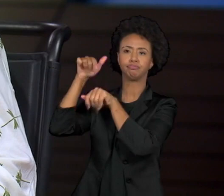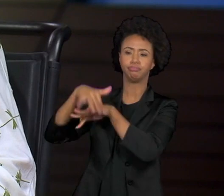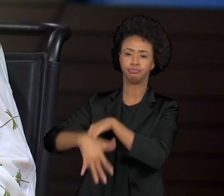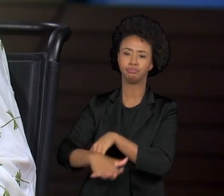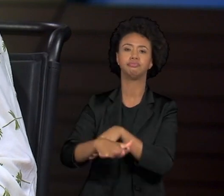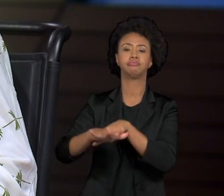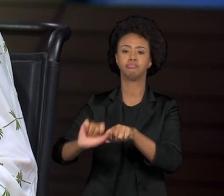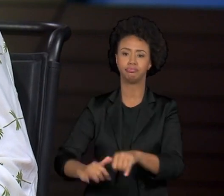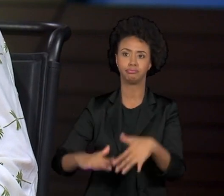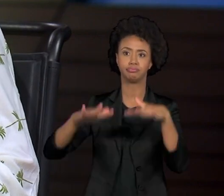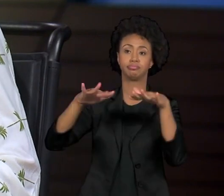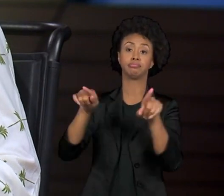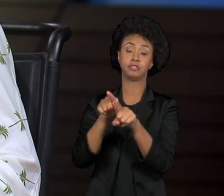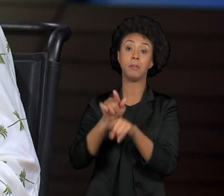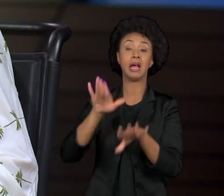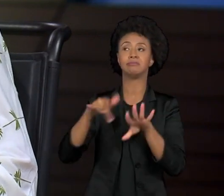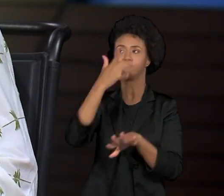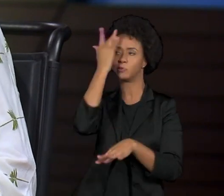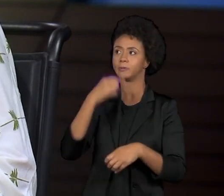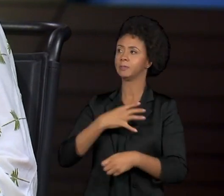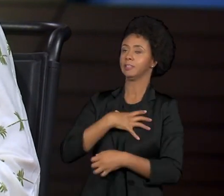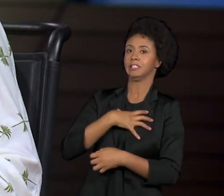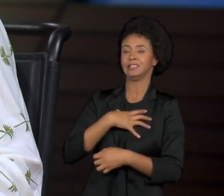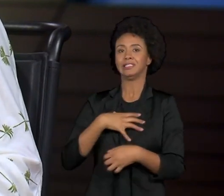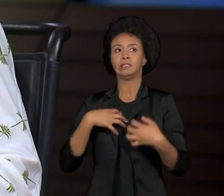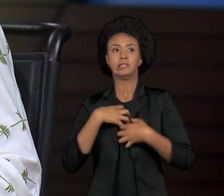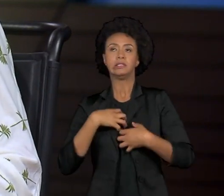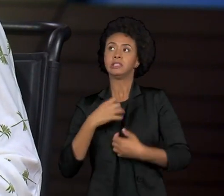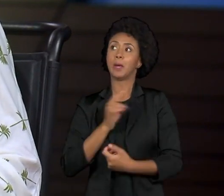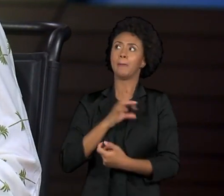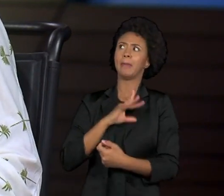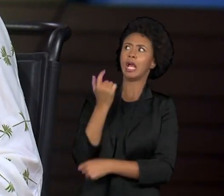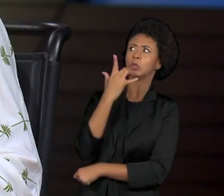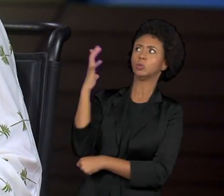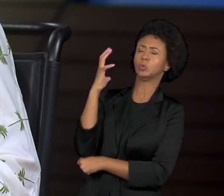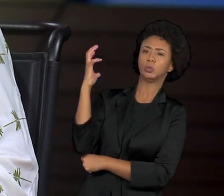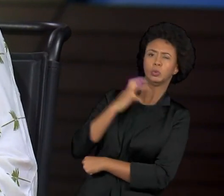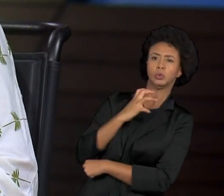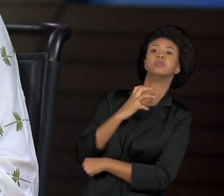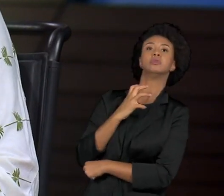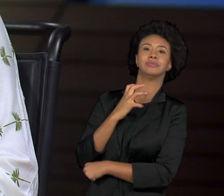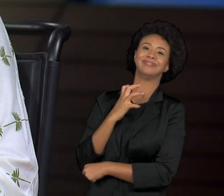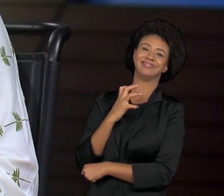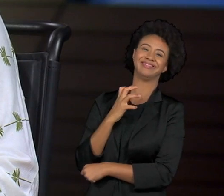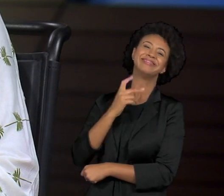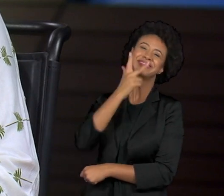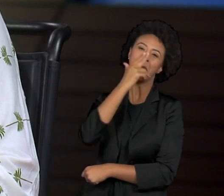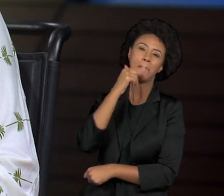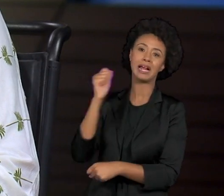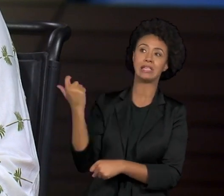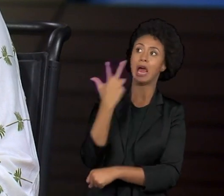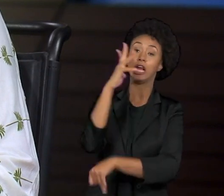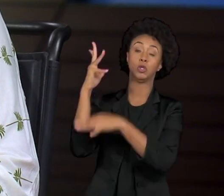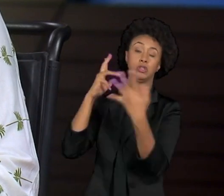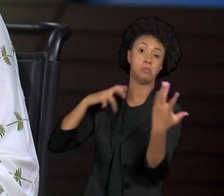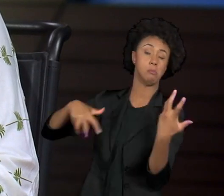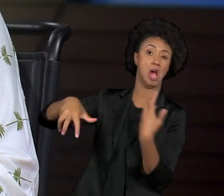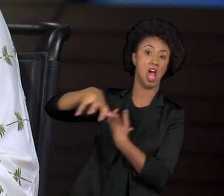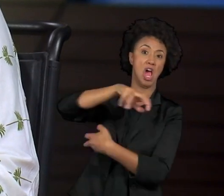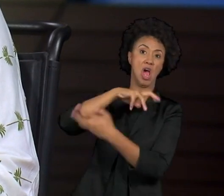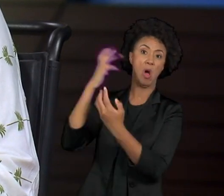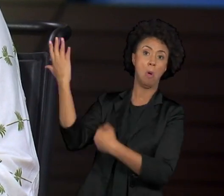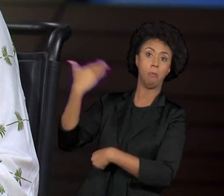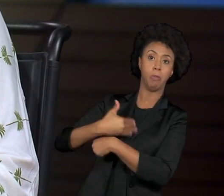provocar um certo medo nas pessoas com relação à natureza, né, a infúria do jeito que está, mas é importante